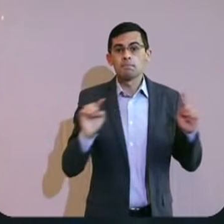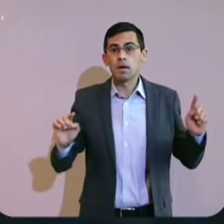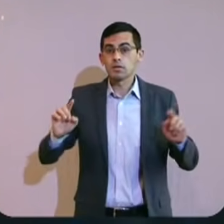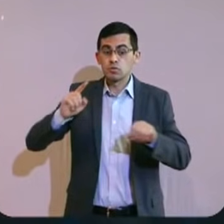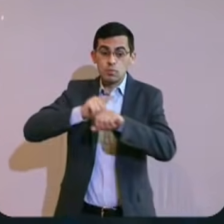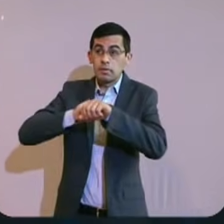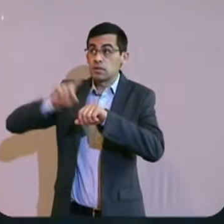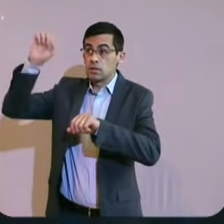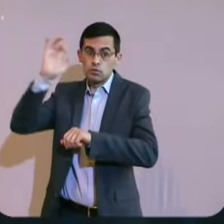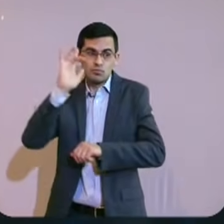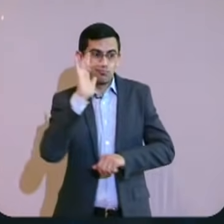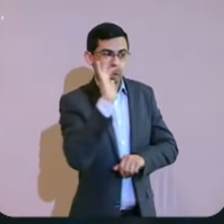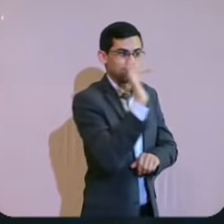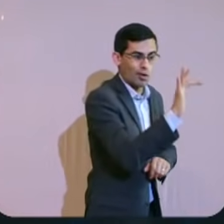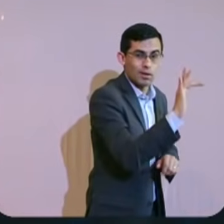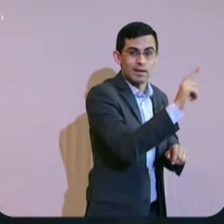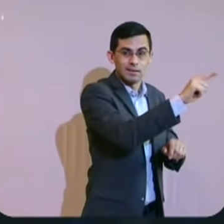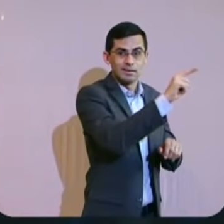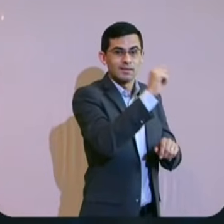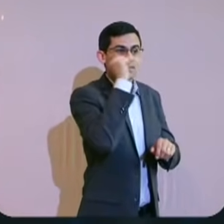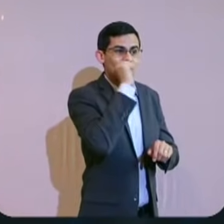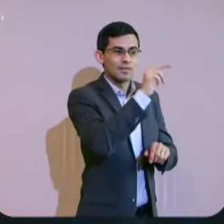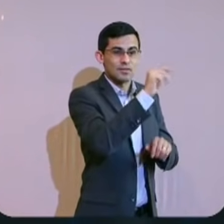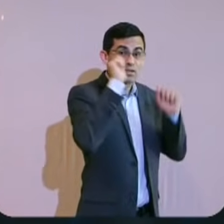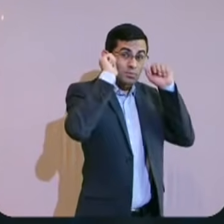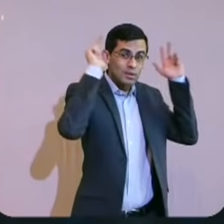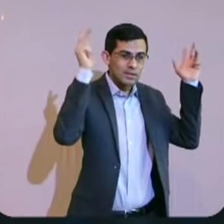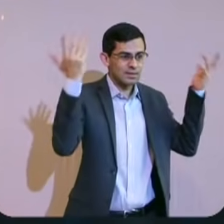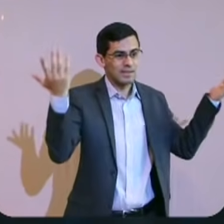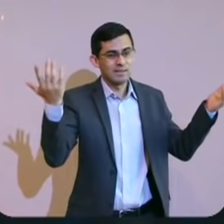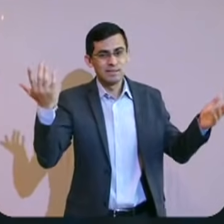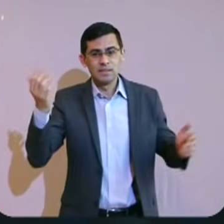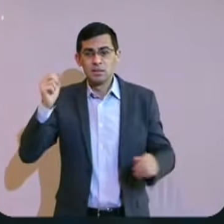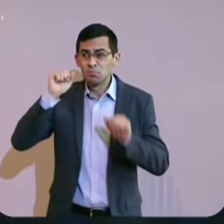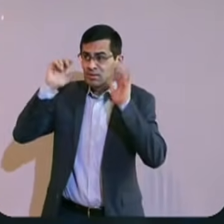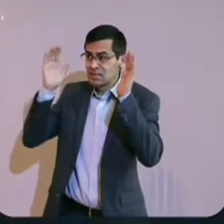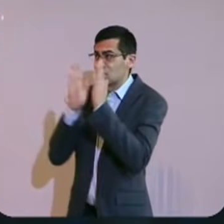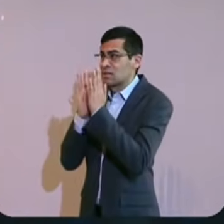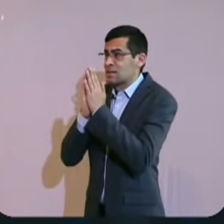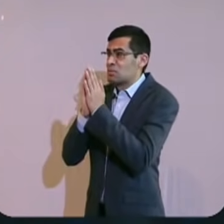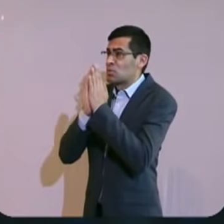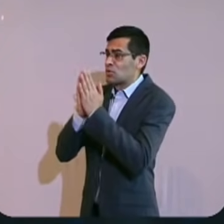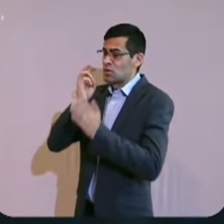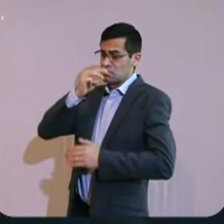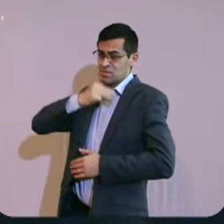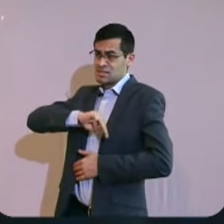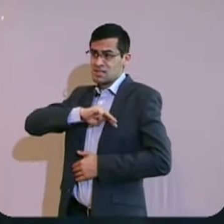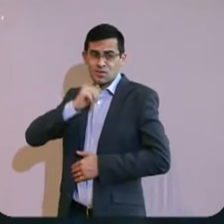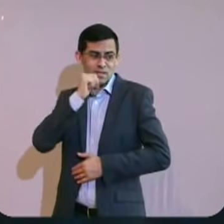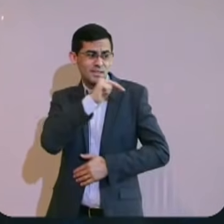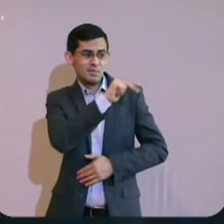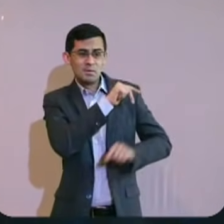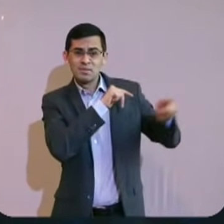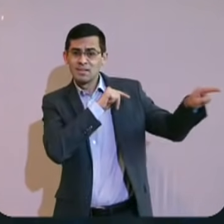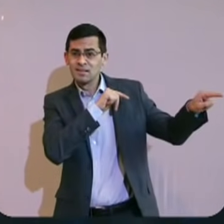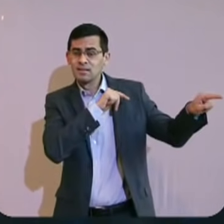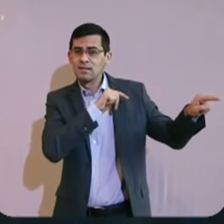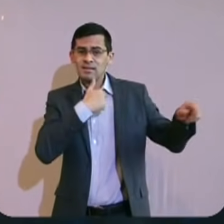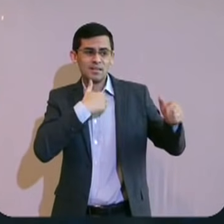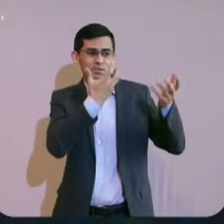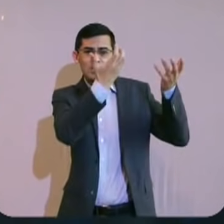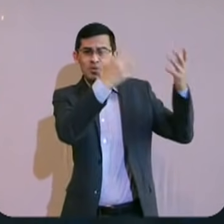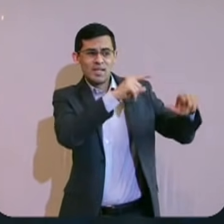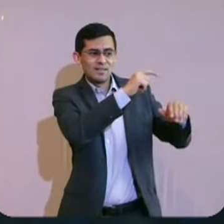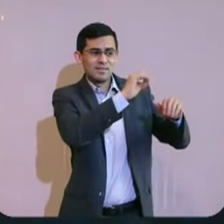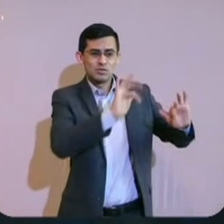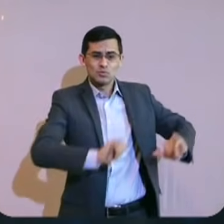Deus toca, e toca violento, e diz, Senhor, tenha misericórdia da minha irmã, por favor, eu não quero